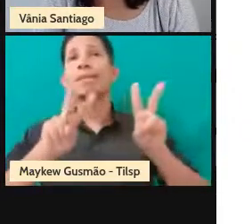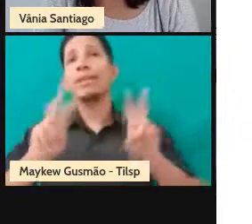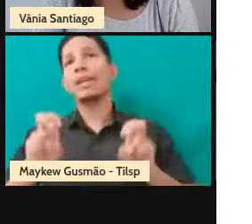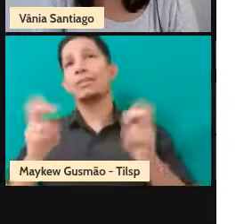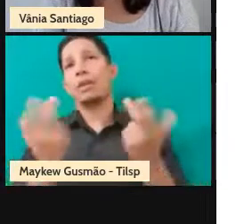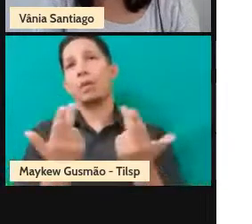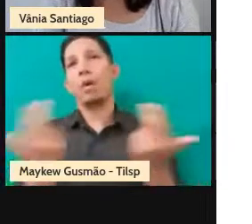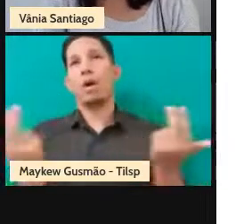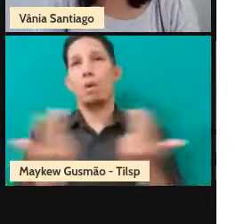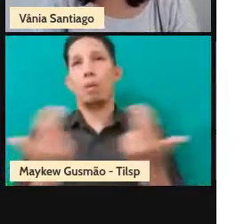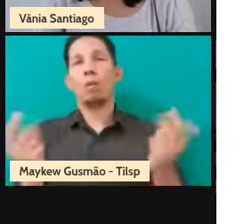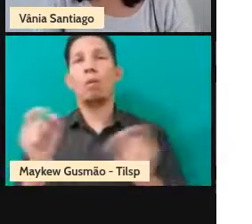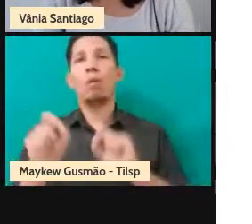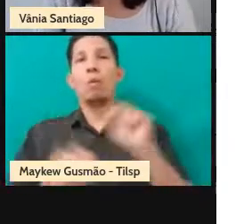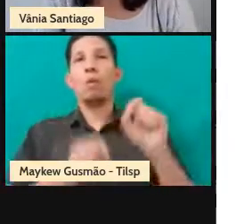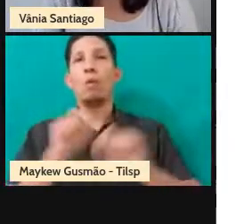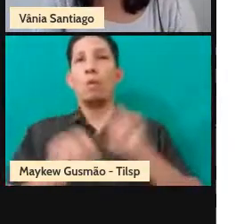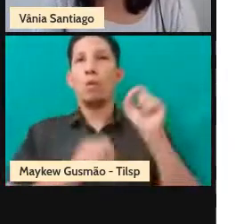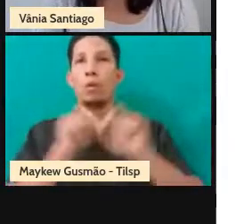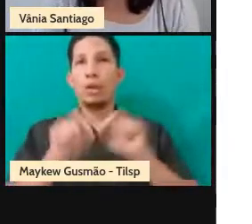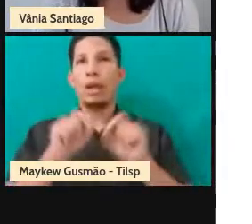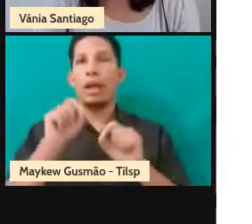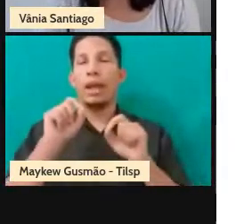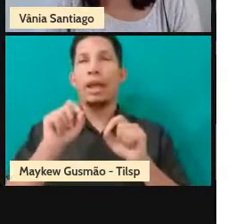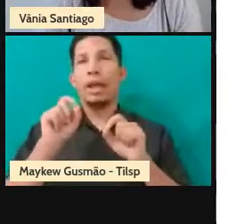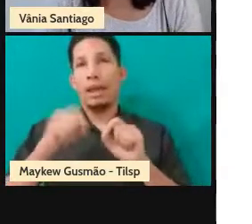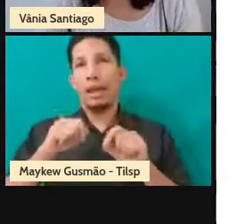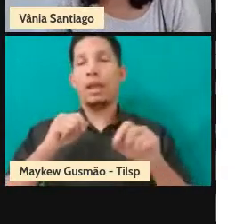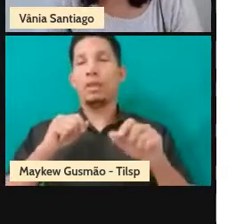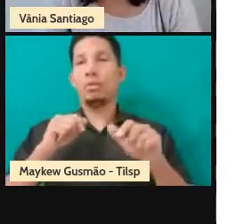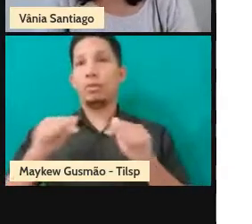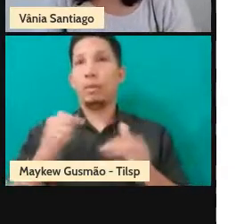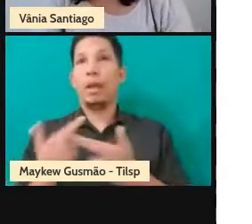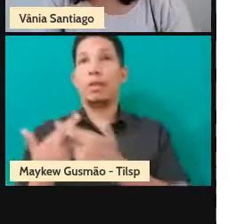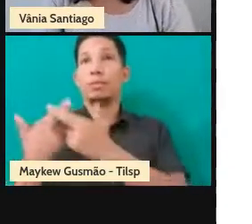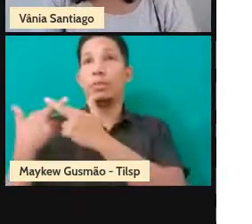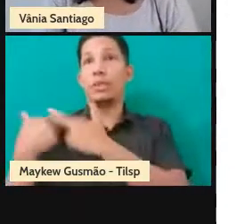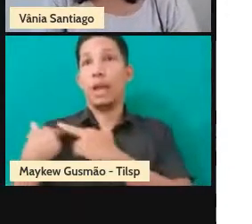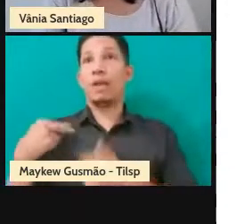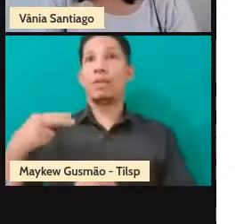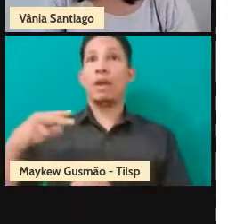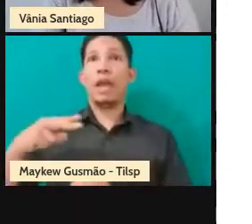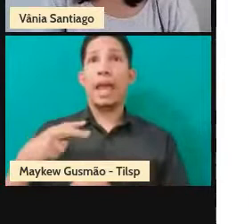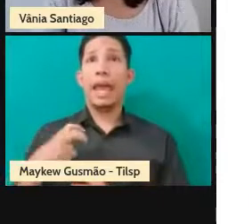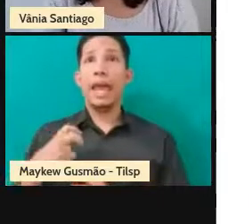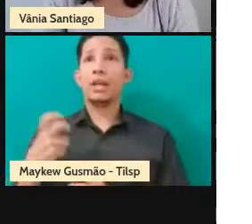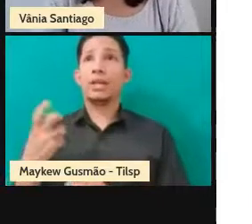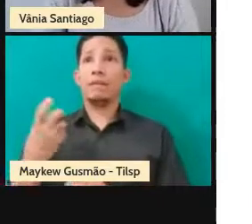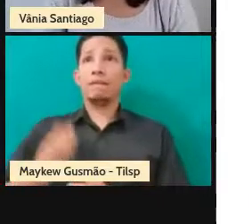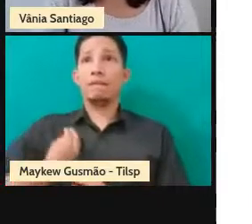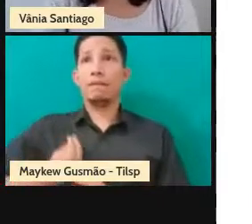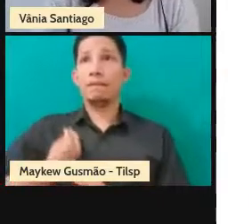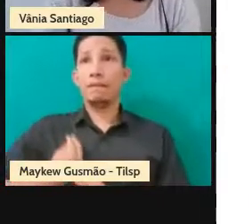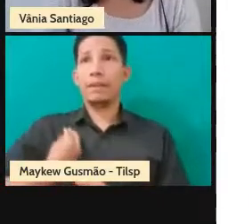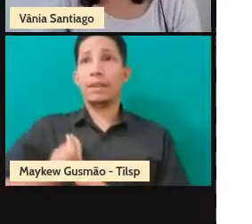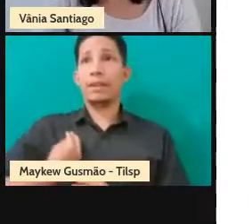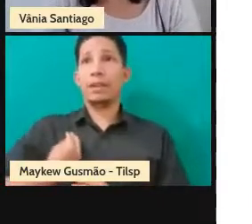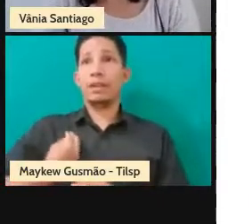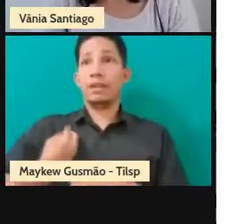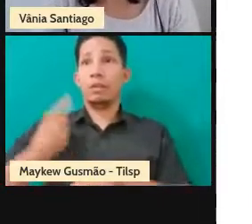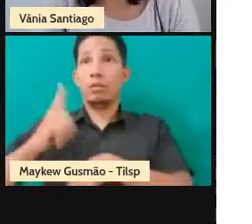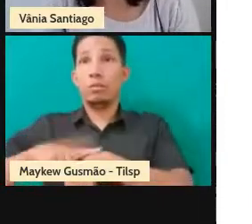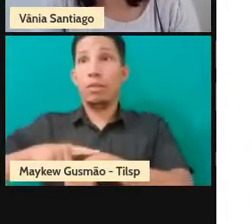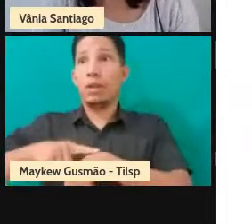do ato responsável, que é o tema da ética, que é o tema de vivenciar situações e momentos e vivenciar